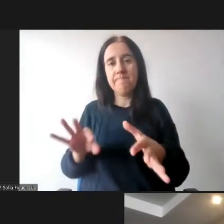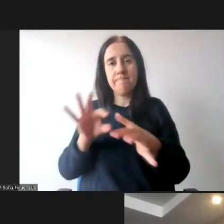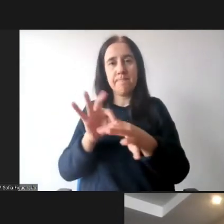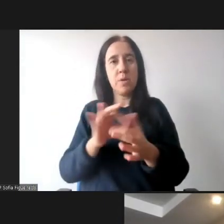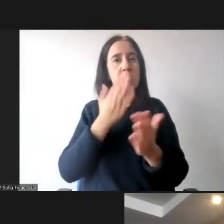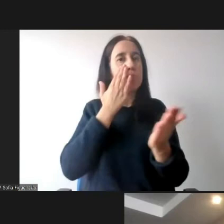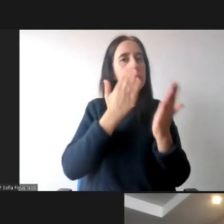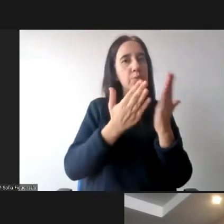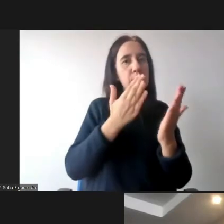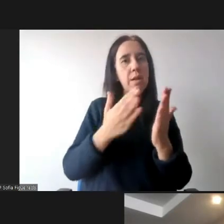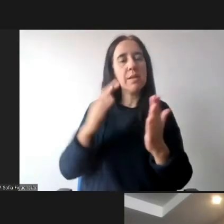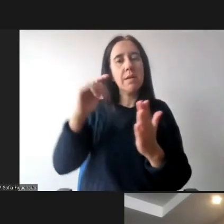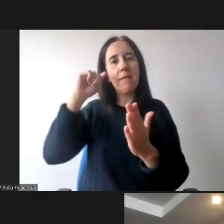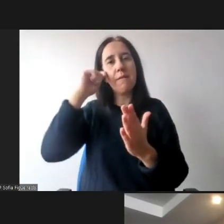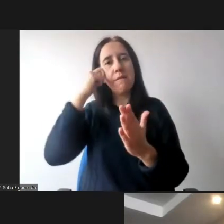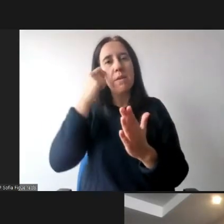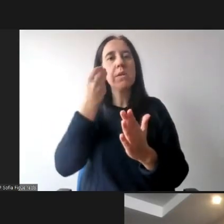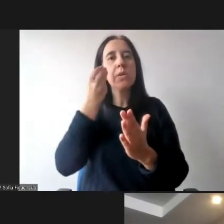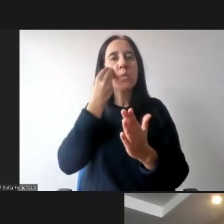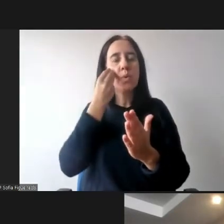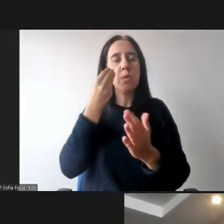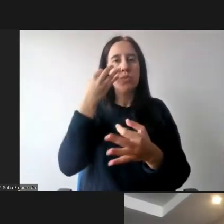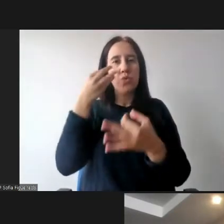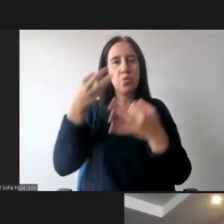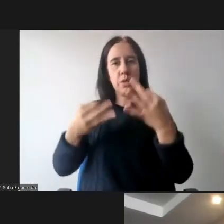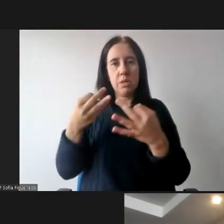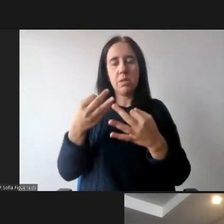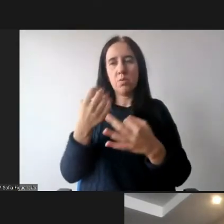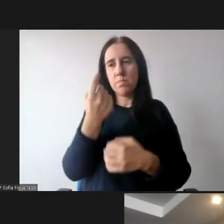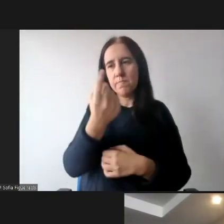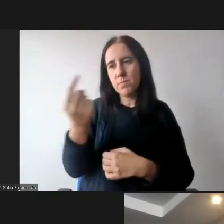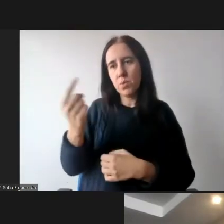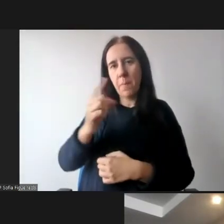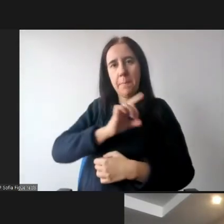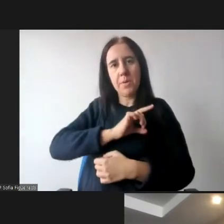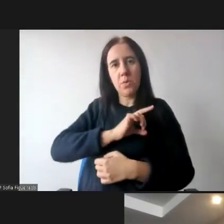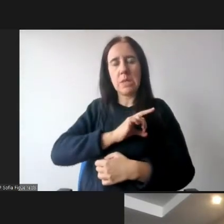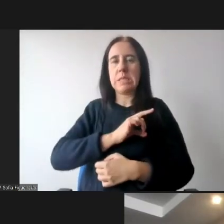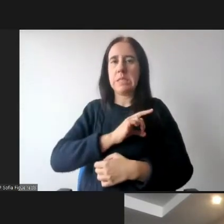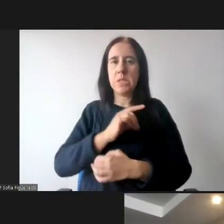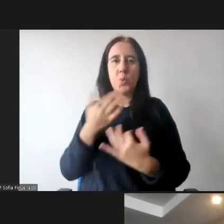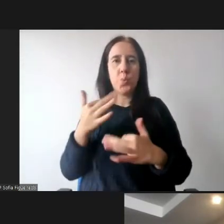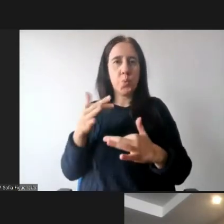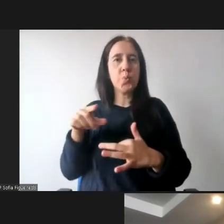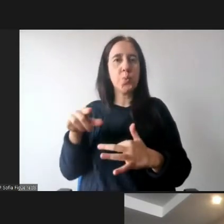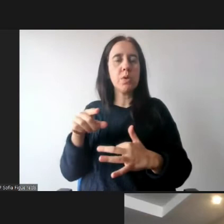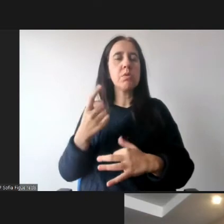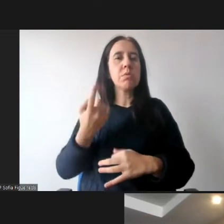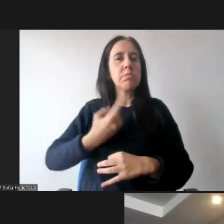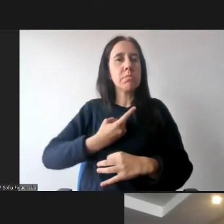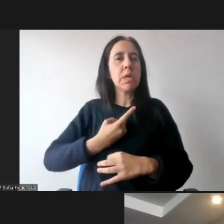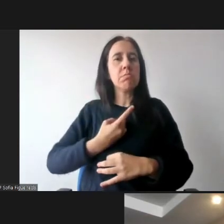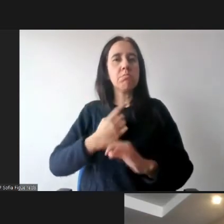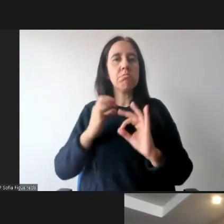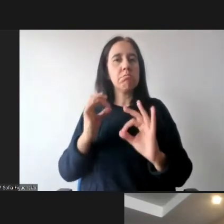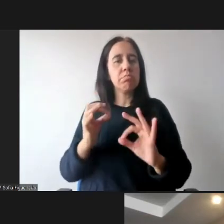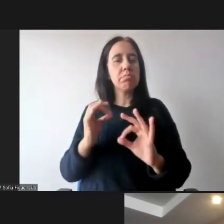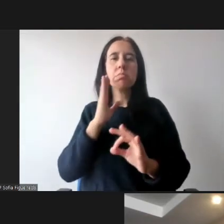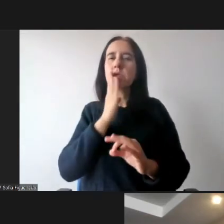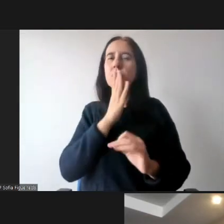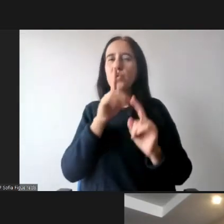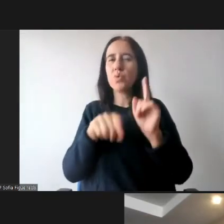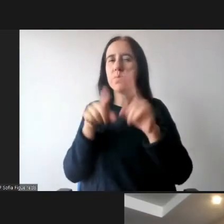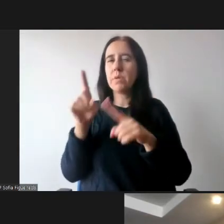proporcionalidade e afetação de posições jurídicas dos particulares era muito forte, portanto havia aqui claramente um pendor